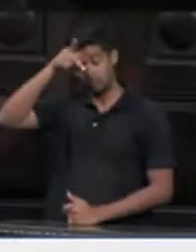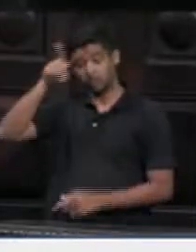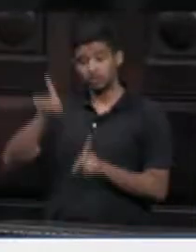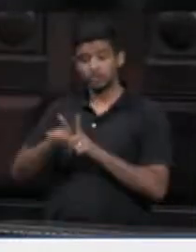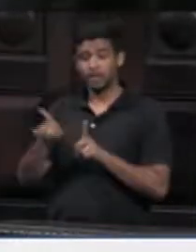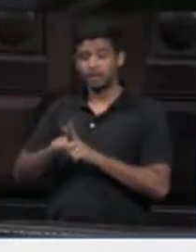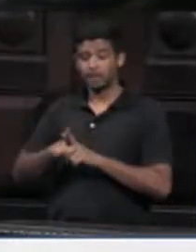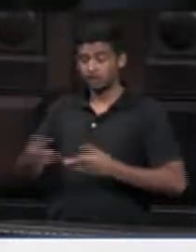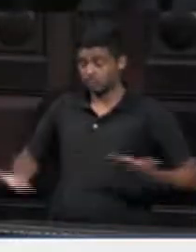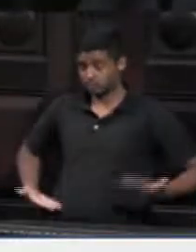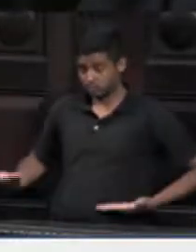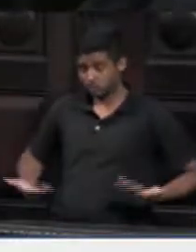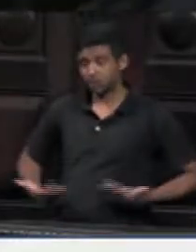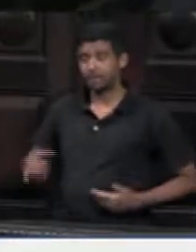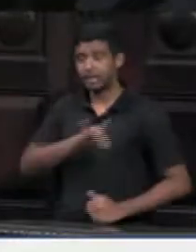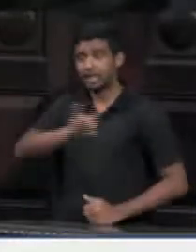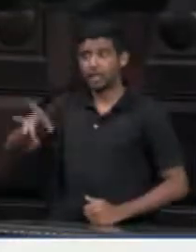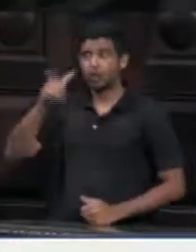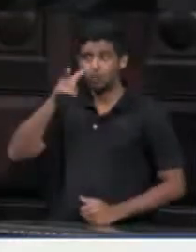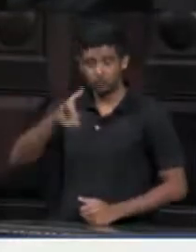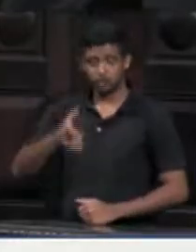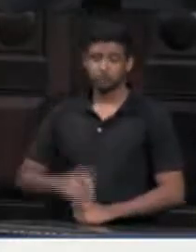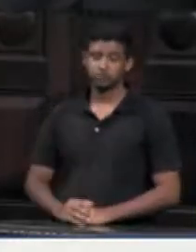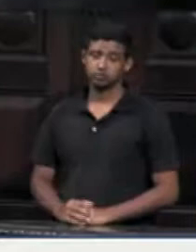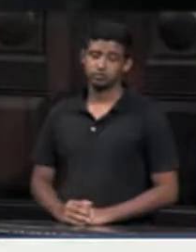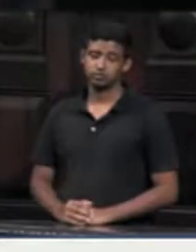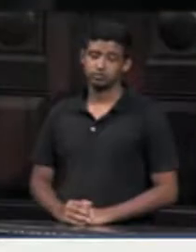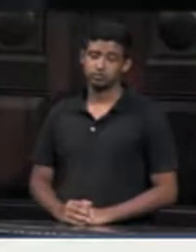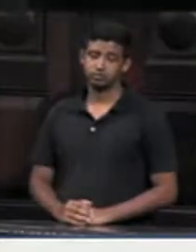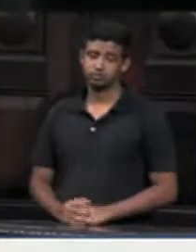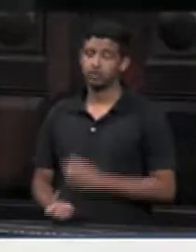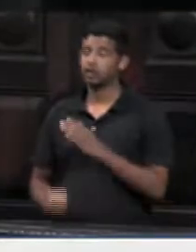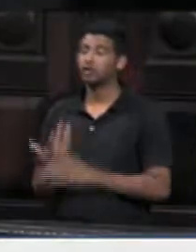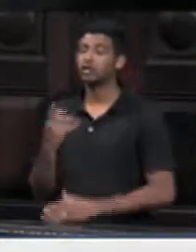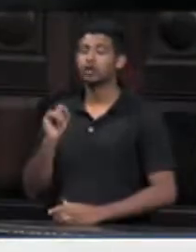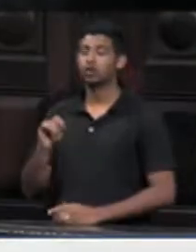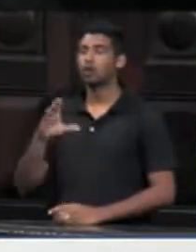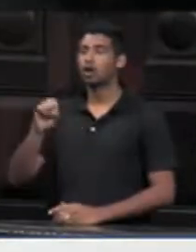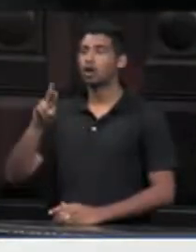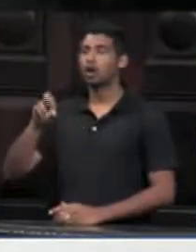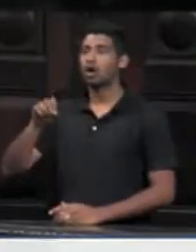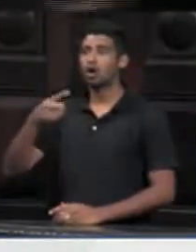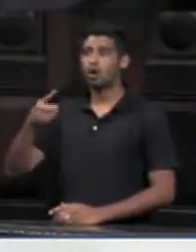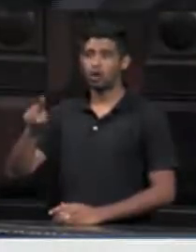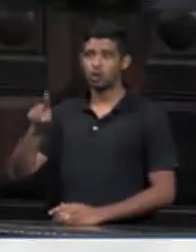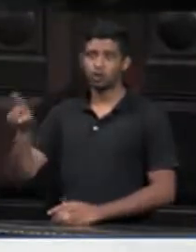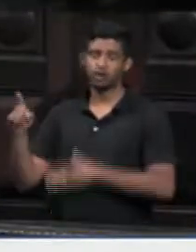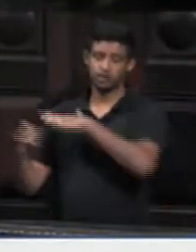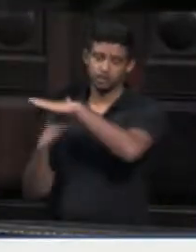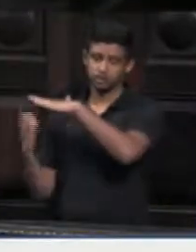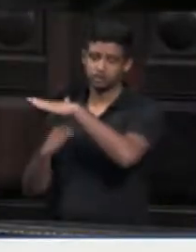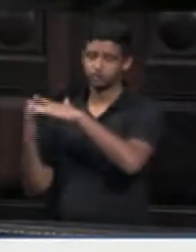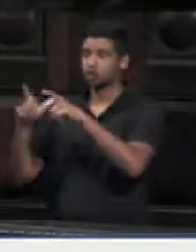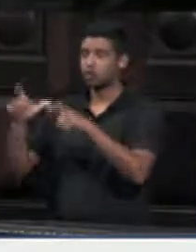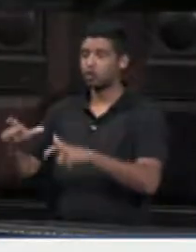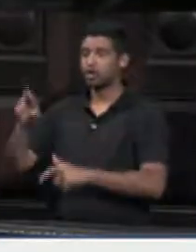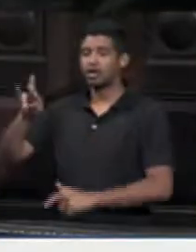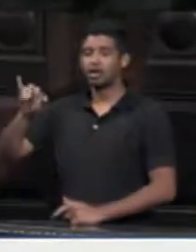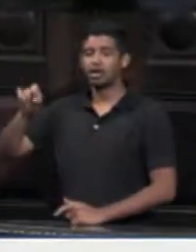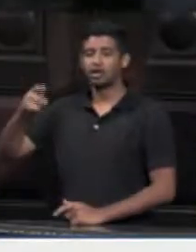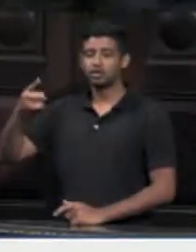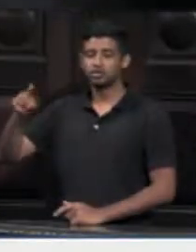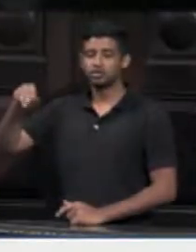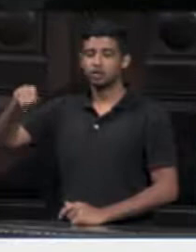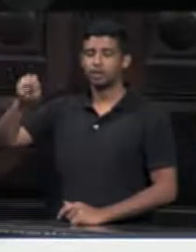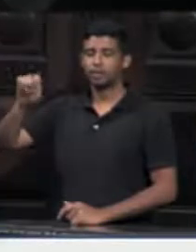de interesse comum, cria o órgão executivo da região metropolitana do Rio